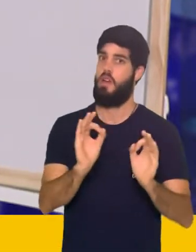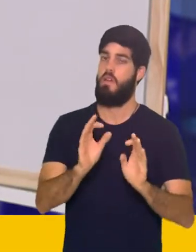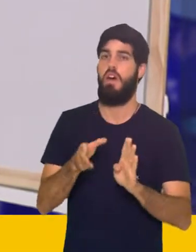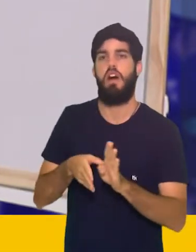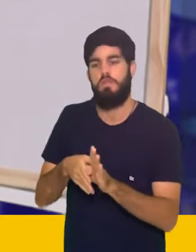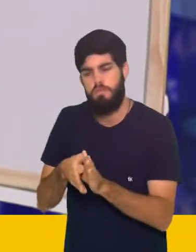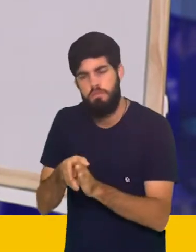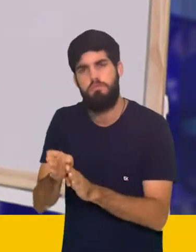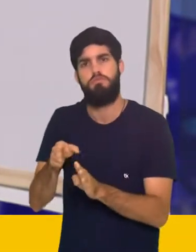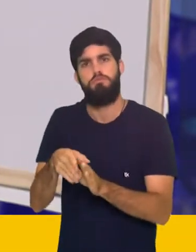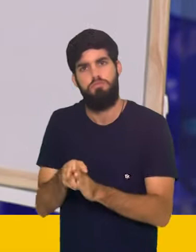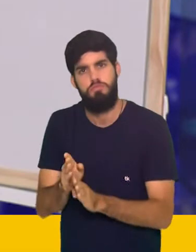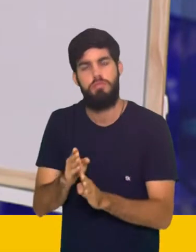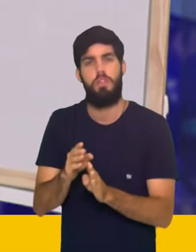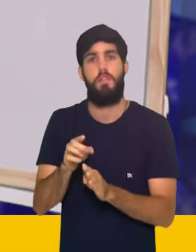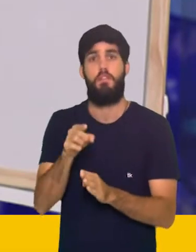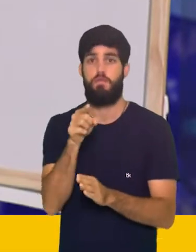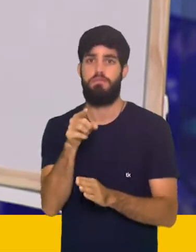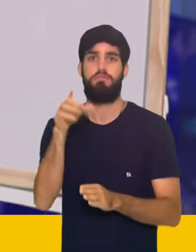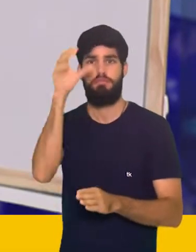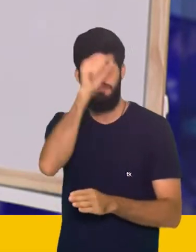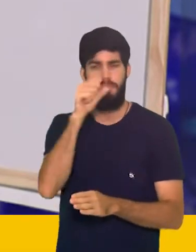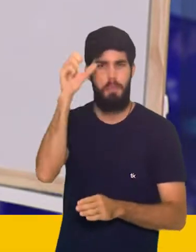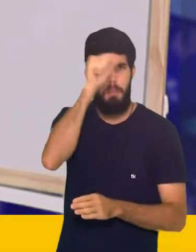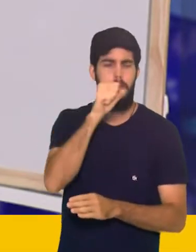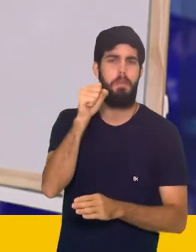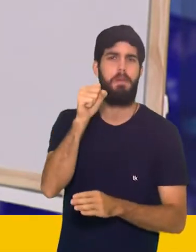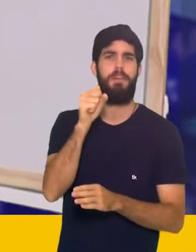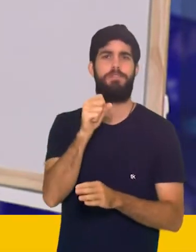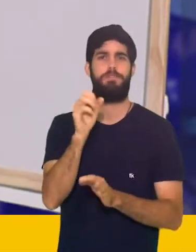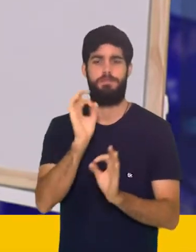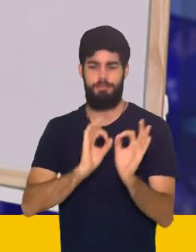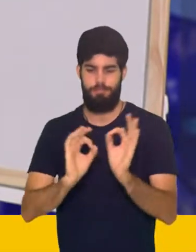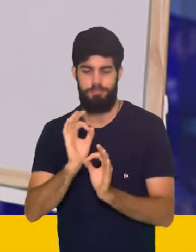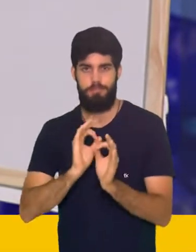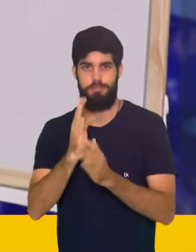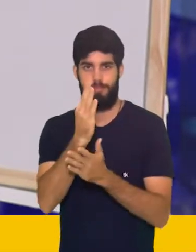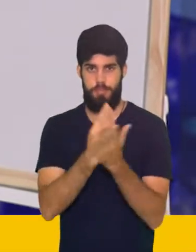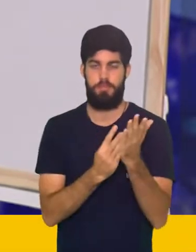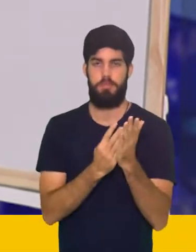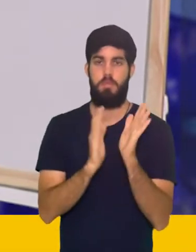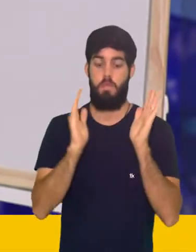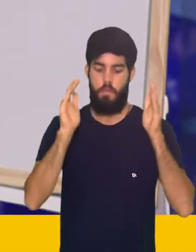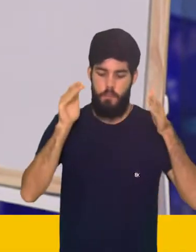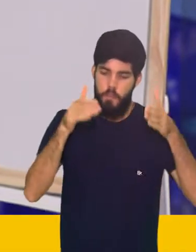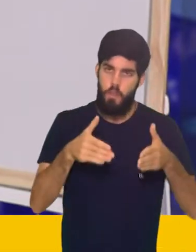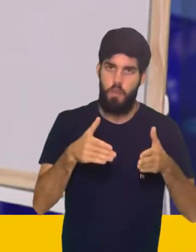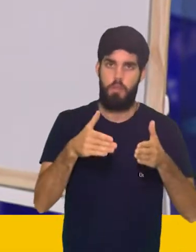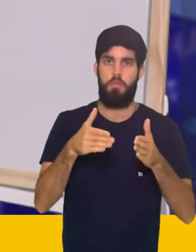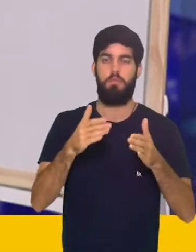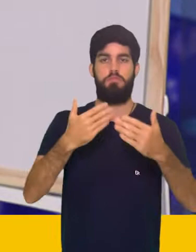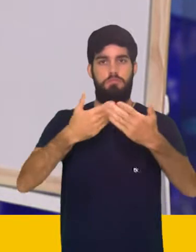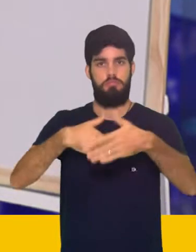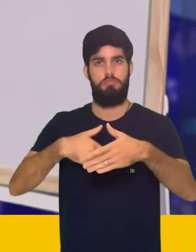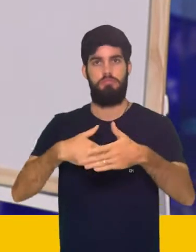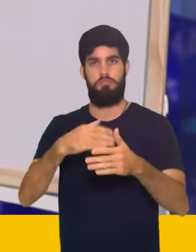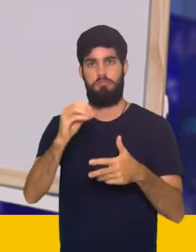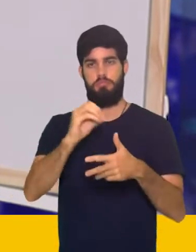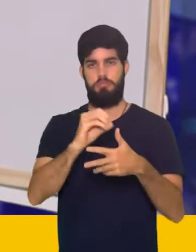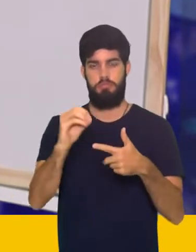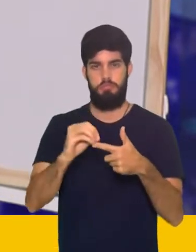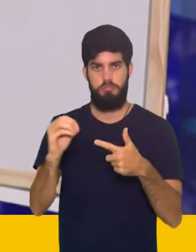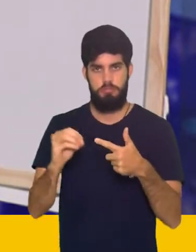fazer com que vocês aprendam a fazer um texto, especialmente esse texto para a prova do Enem, né? Que é um